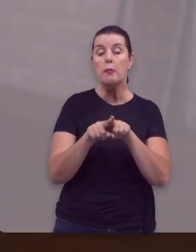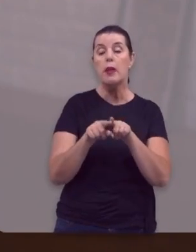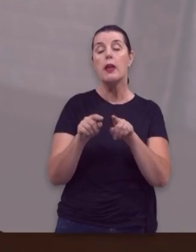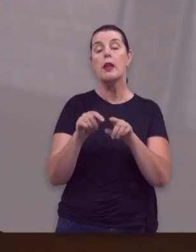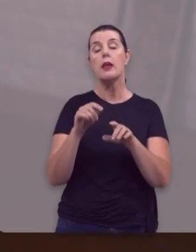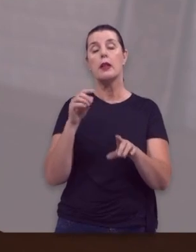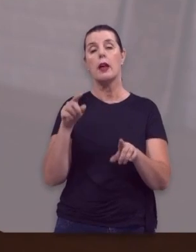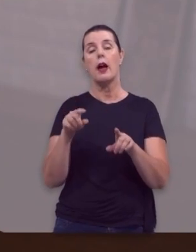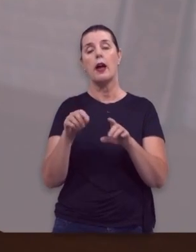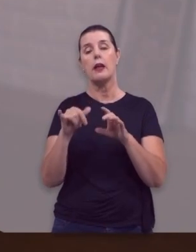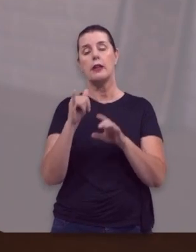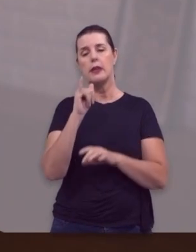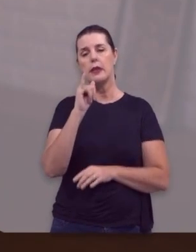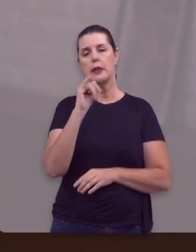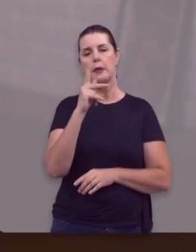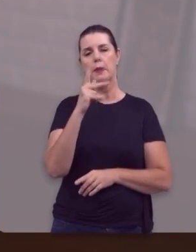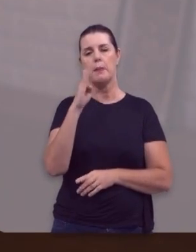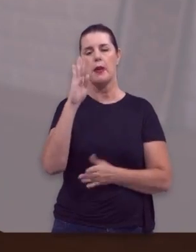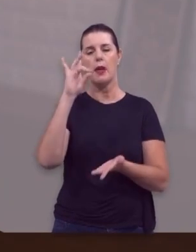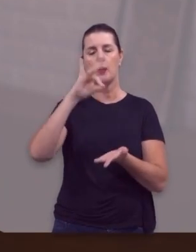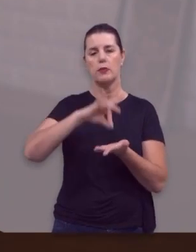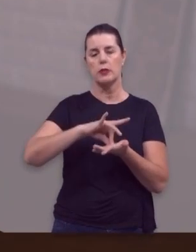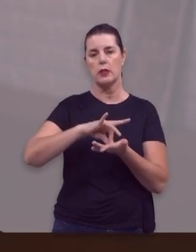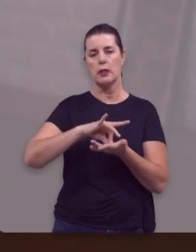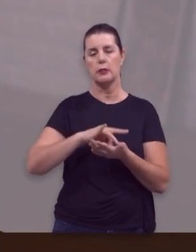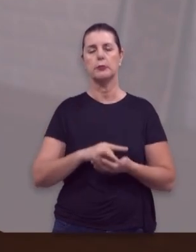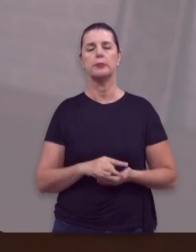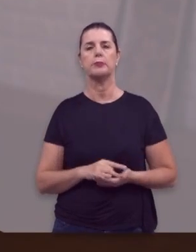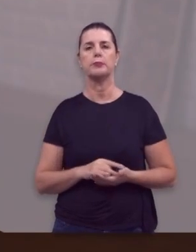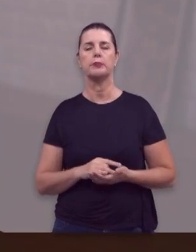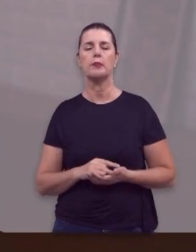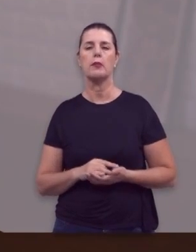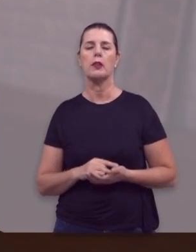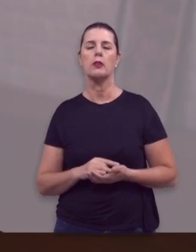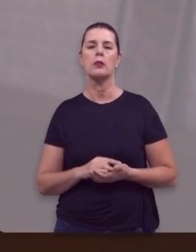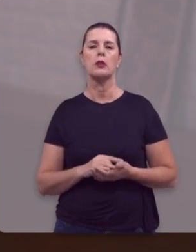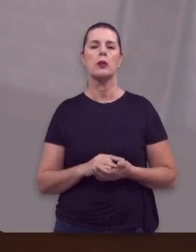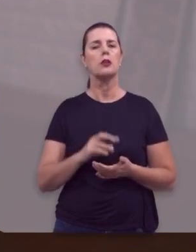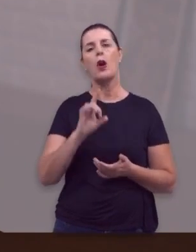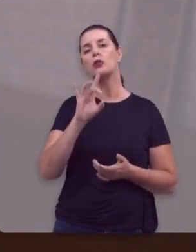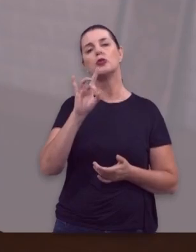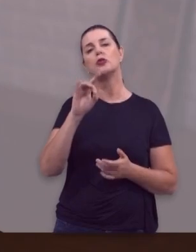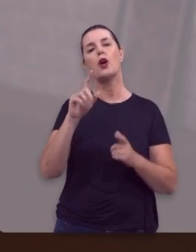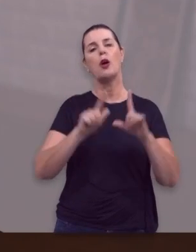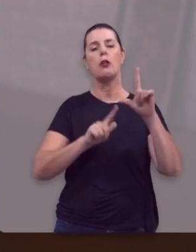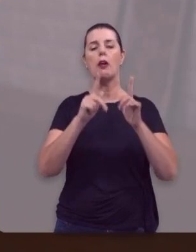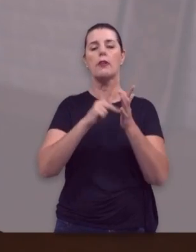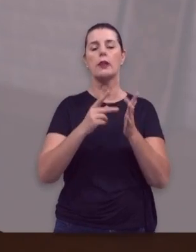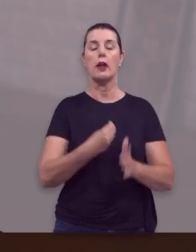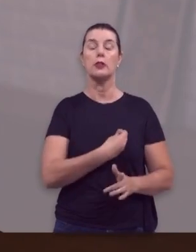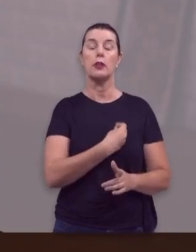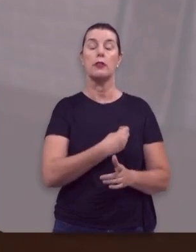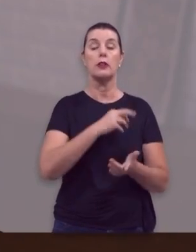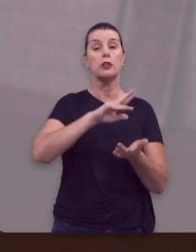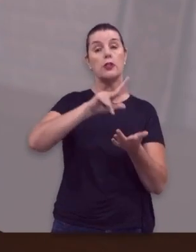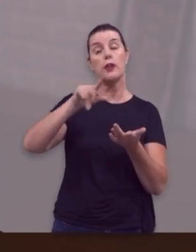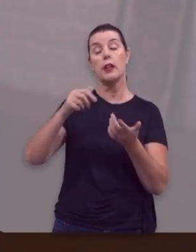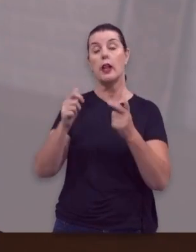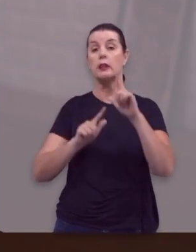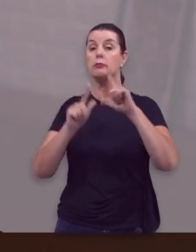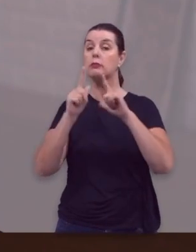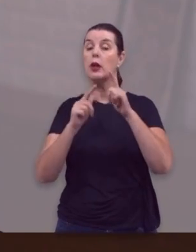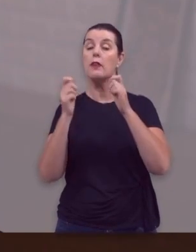no canal da IPB, da Igreja Presbiteriana do Brasil, @IPBOficial, não apenas o Verdade e Vida, mas tantos